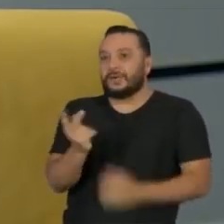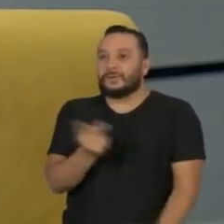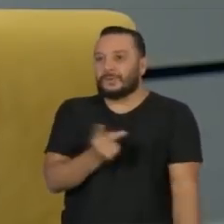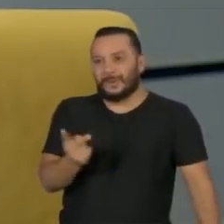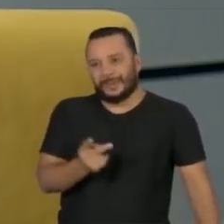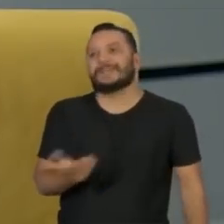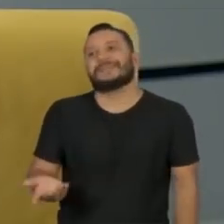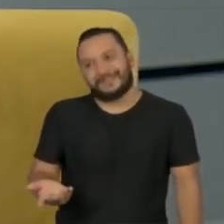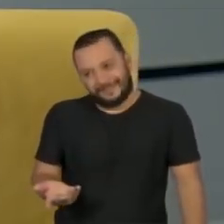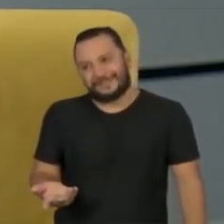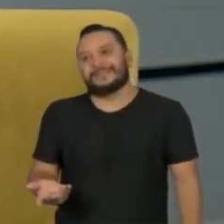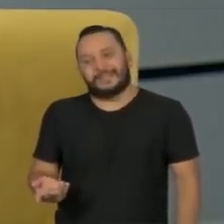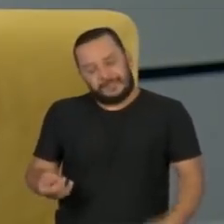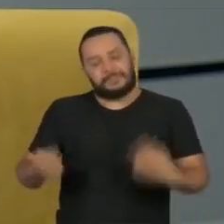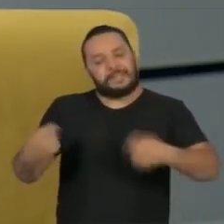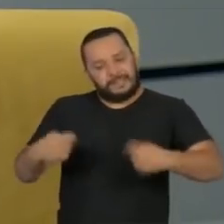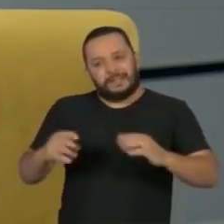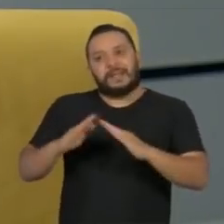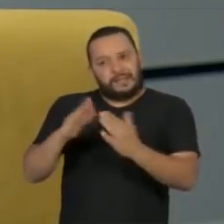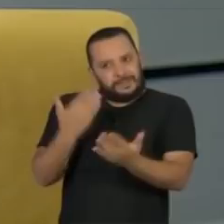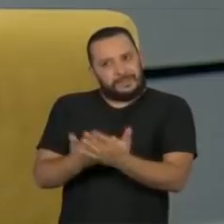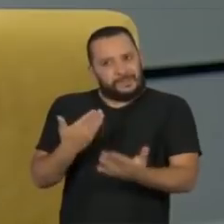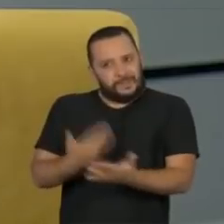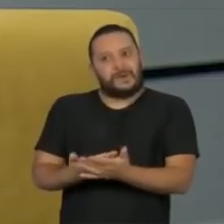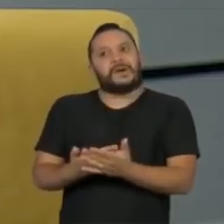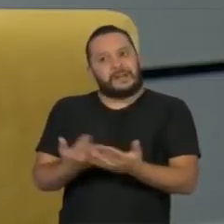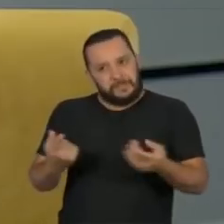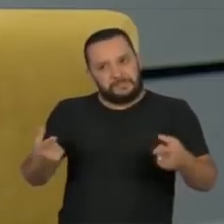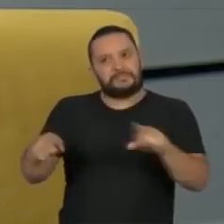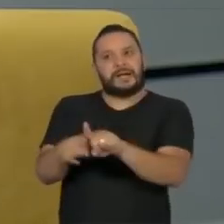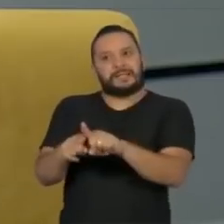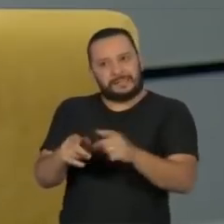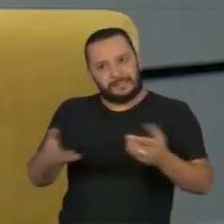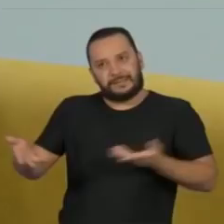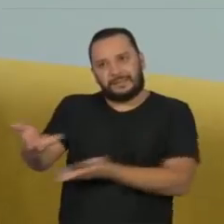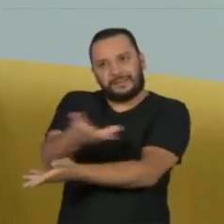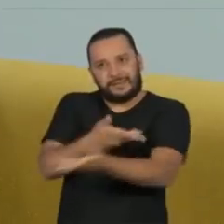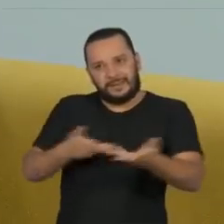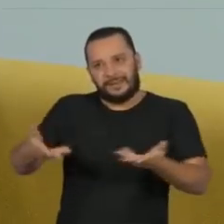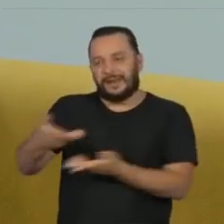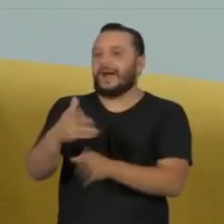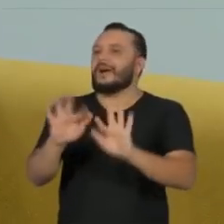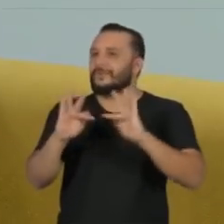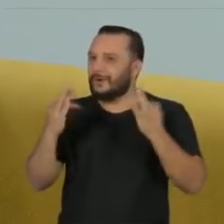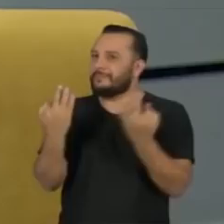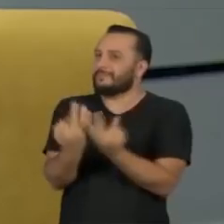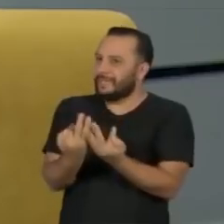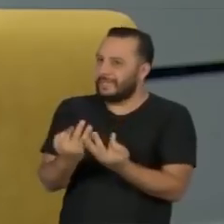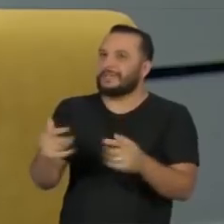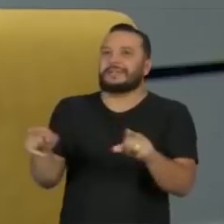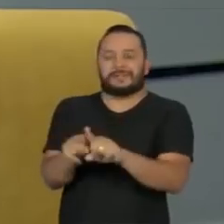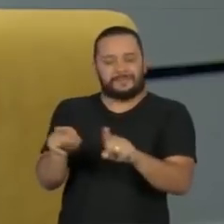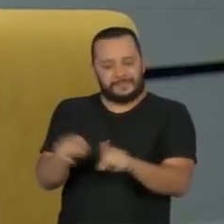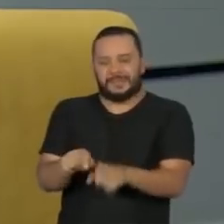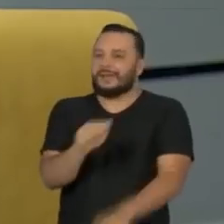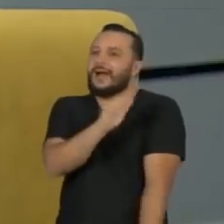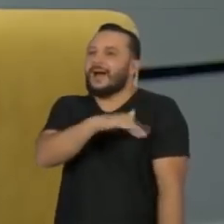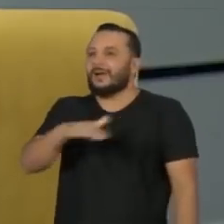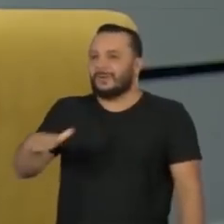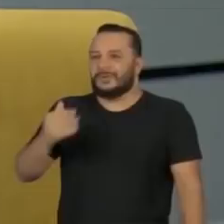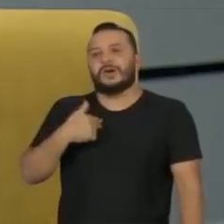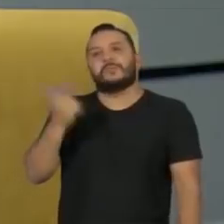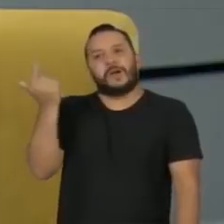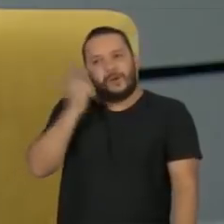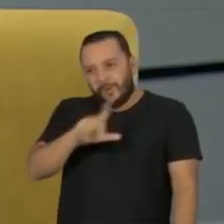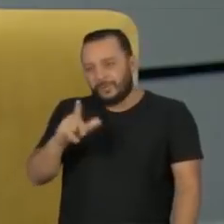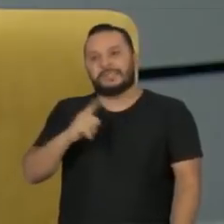que ter também, a escola tem que ter uma parceria muito boa, tanto com a família quanto com o aluno, para conseguir